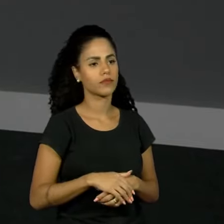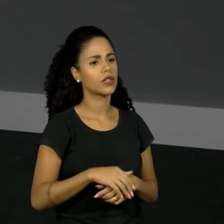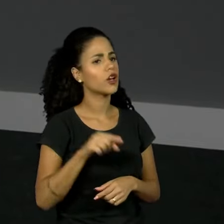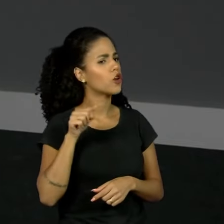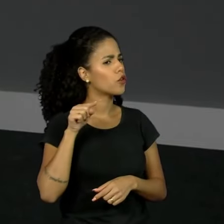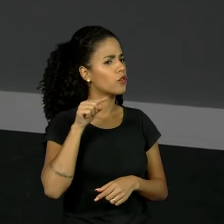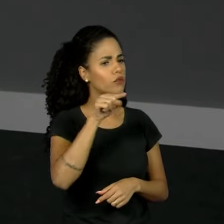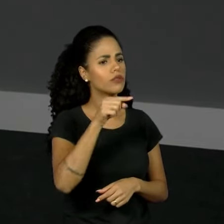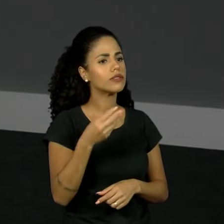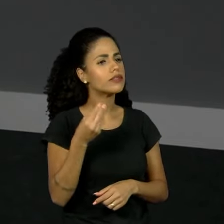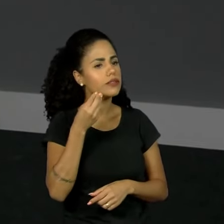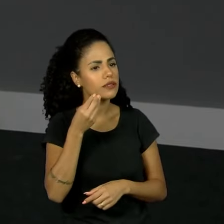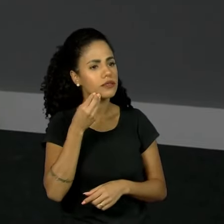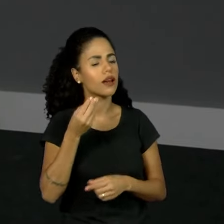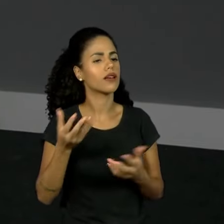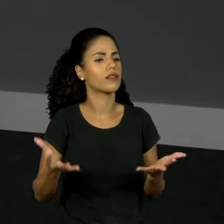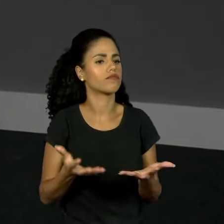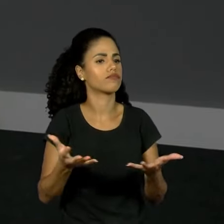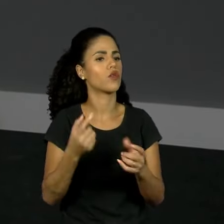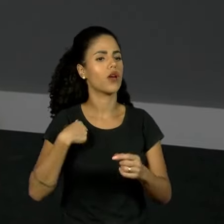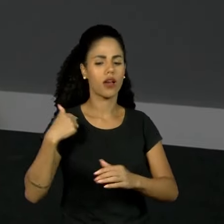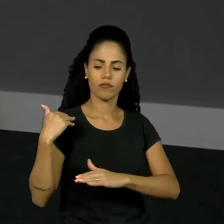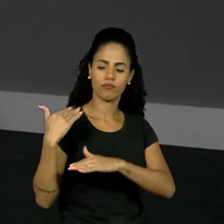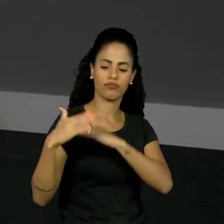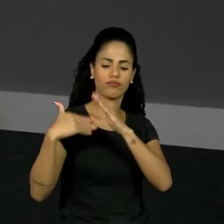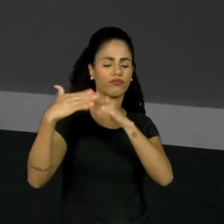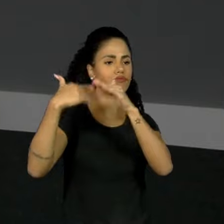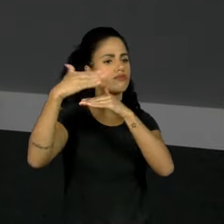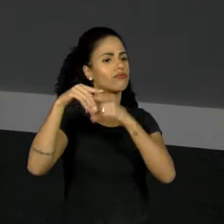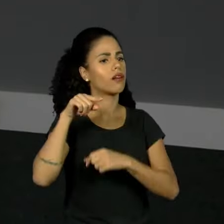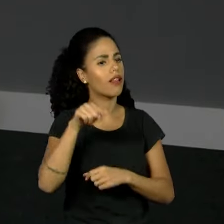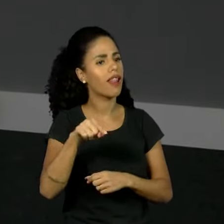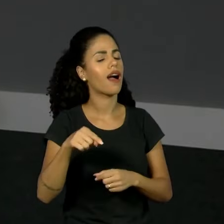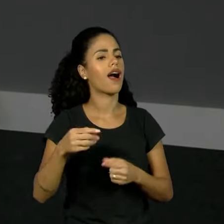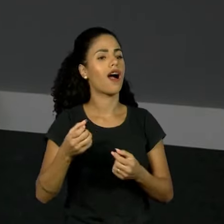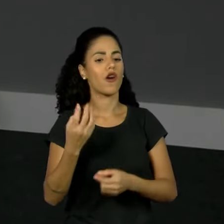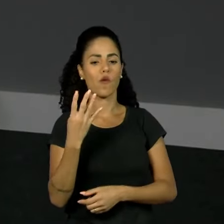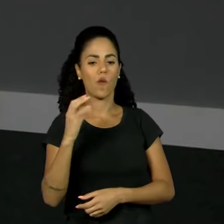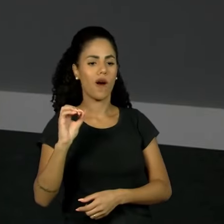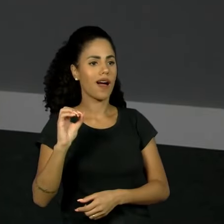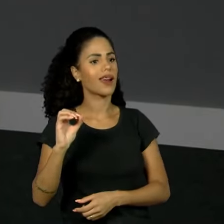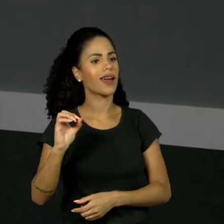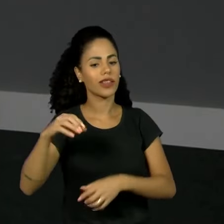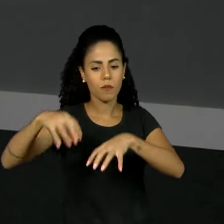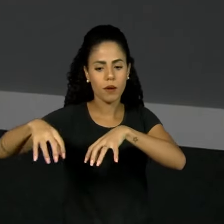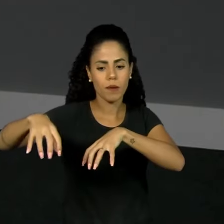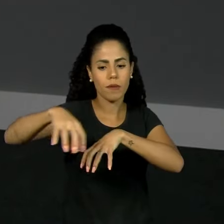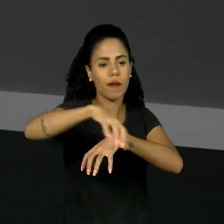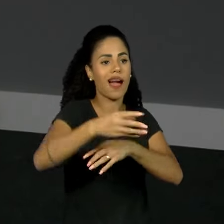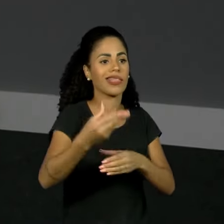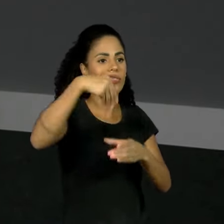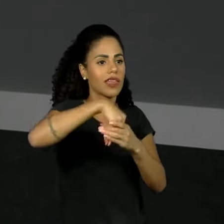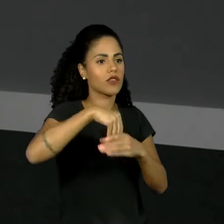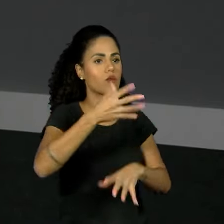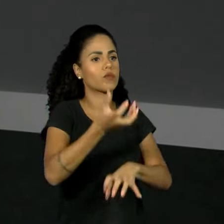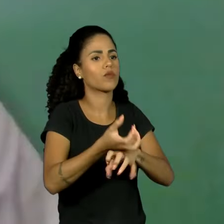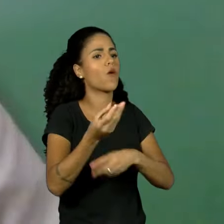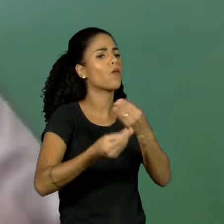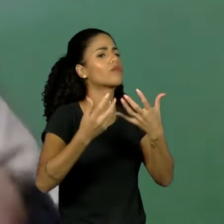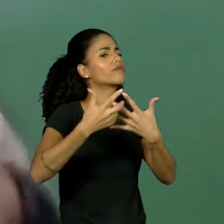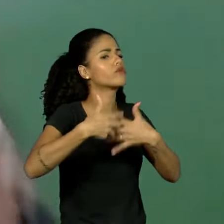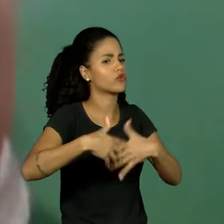um modelo integrado de desenvolvimento na Caatinga que envolve 40 comunidades rurais. Como é que é esse trabalho na